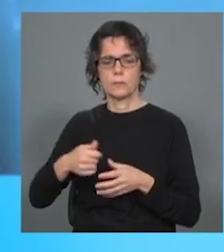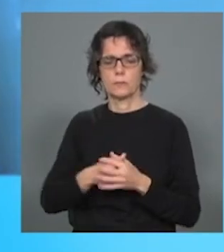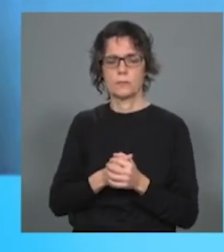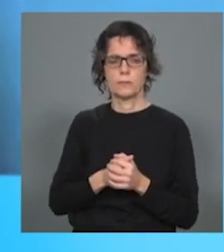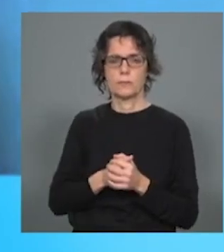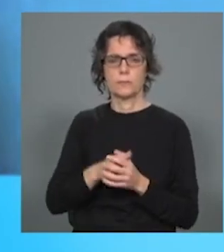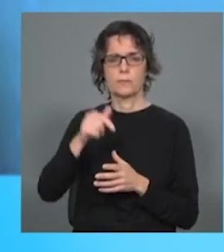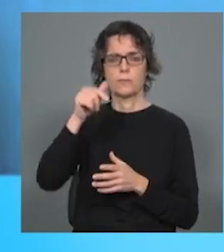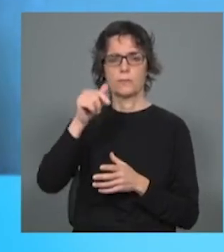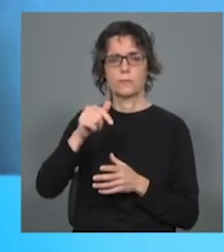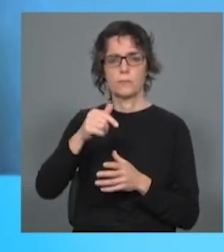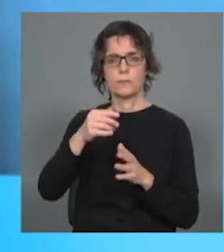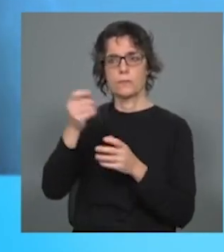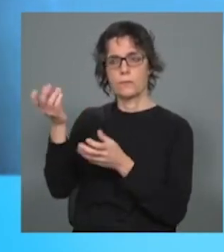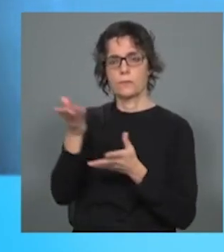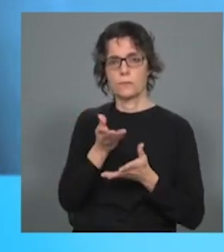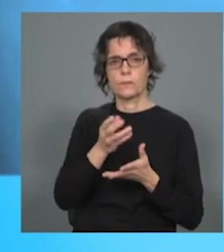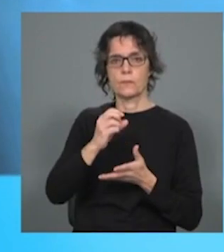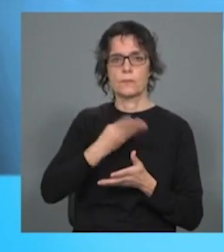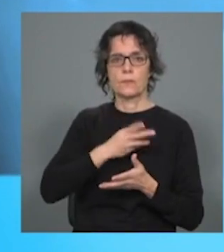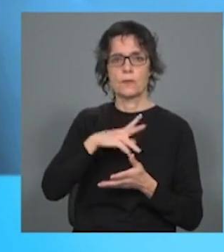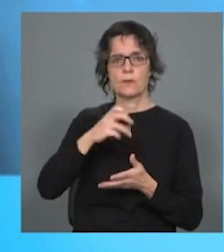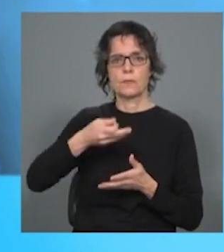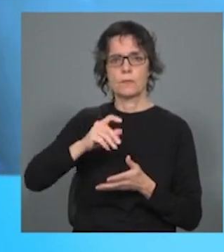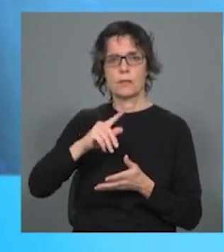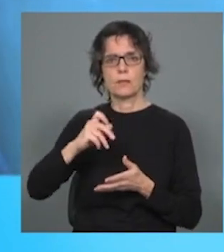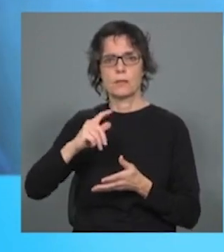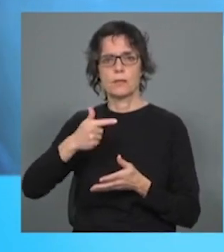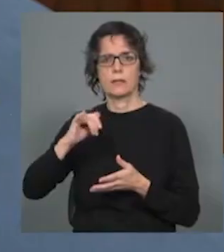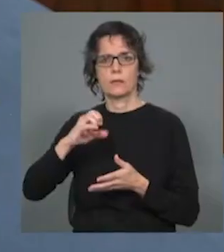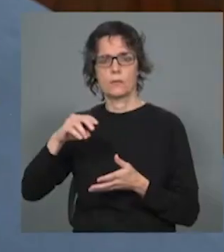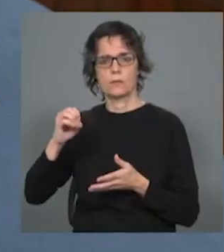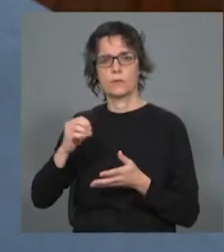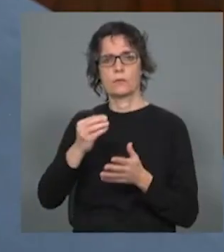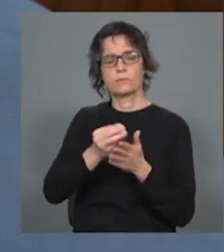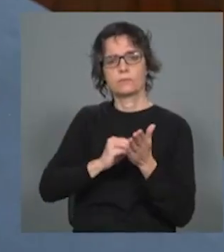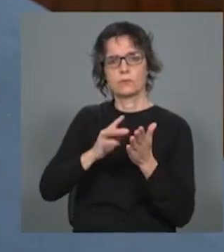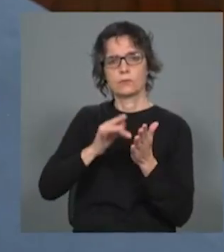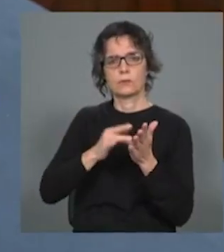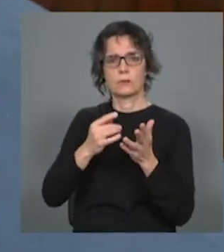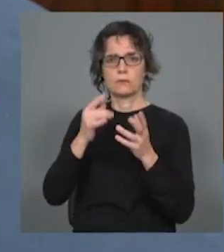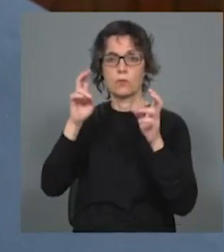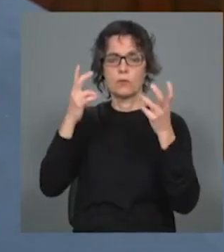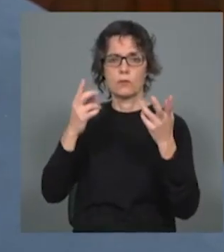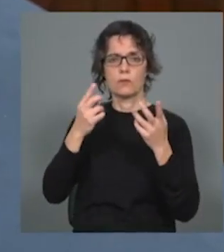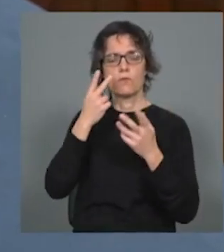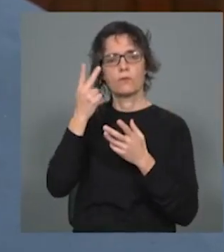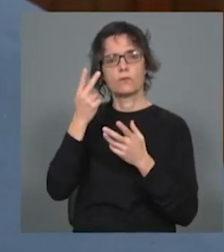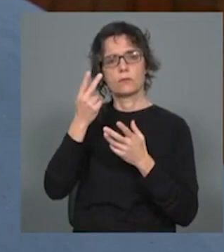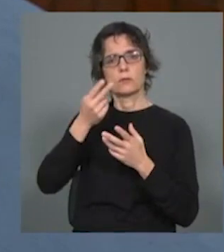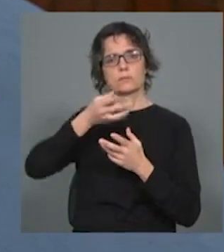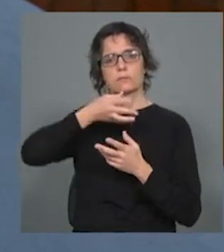Falamos agora com o Padre David Palatino, autor do livro Viver e Proclamar a Palavra. Muito boa tarde, Padre David, obrigado por estar no